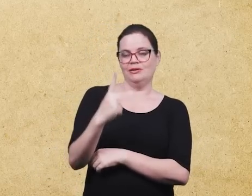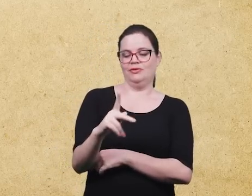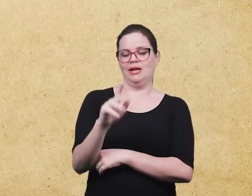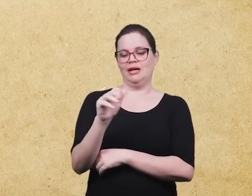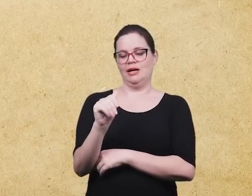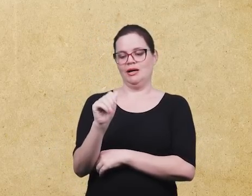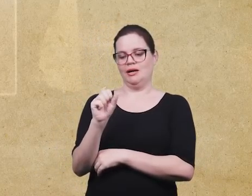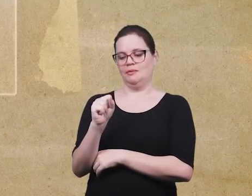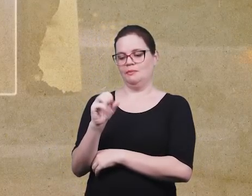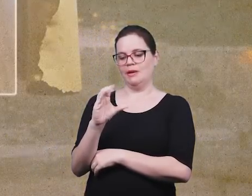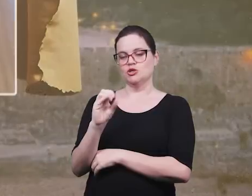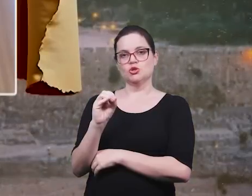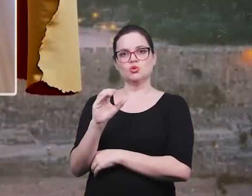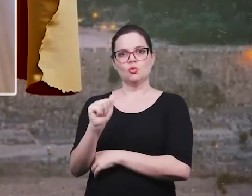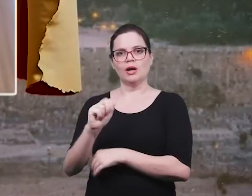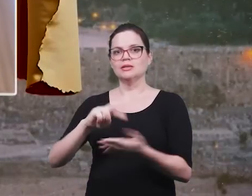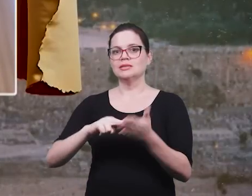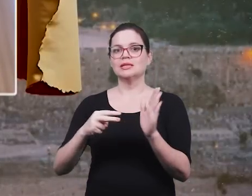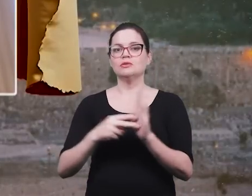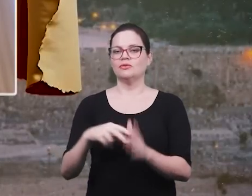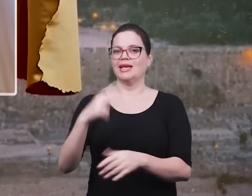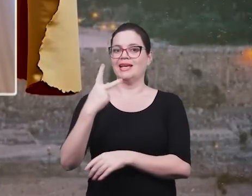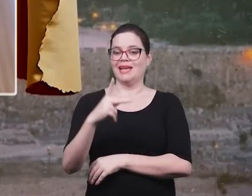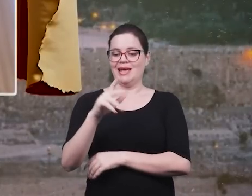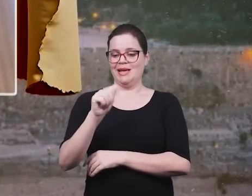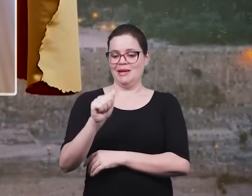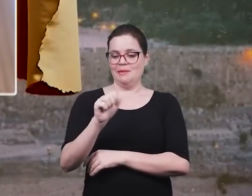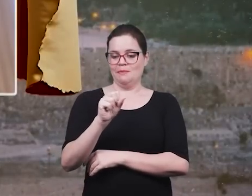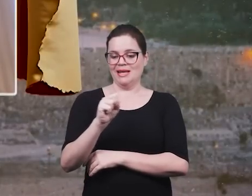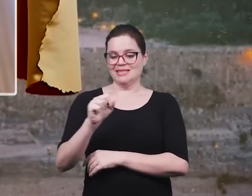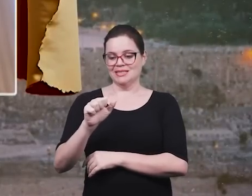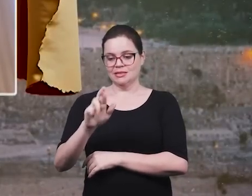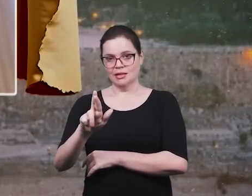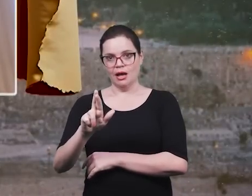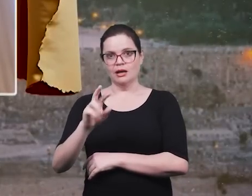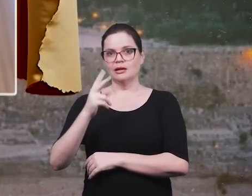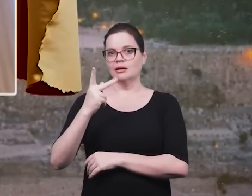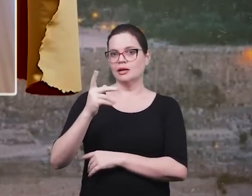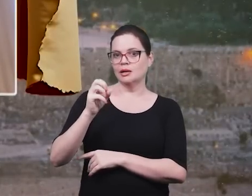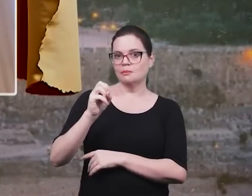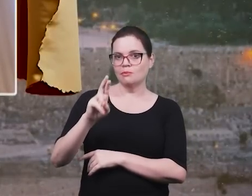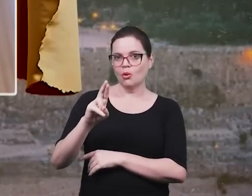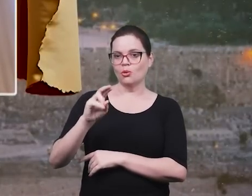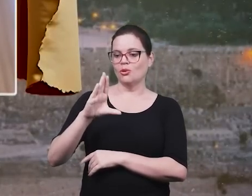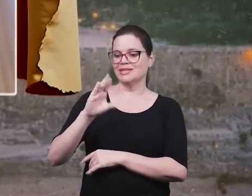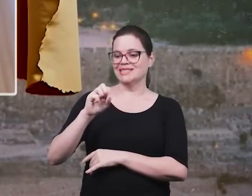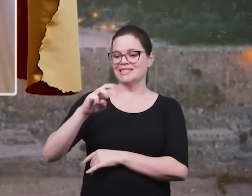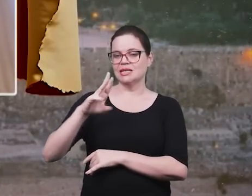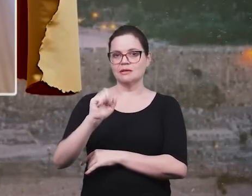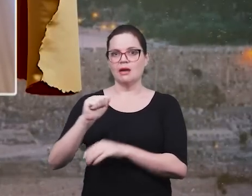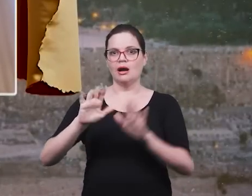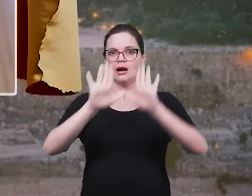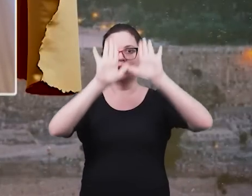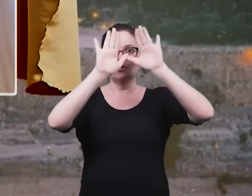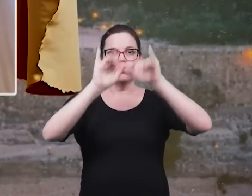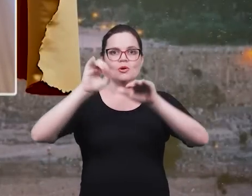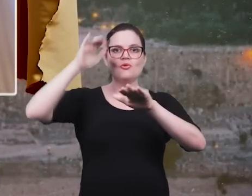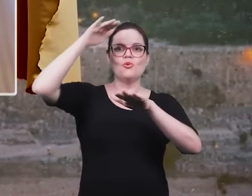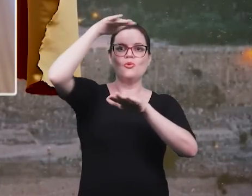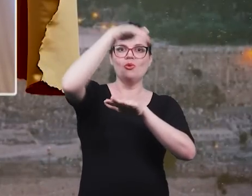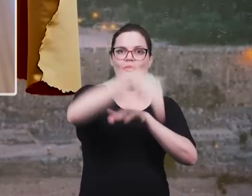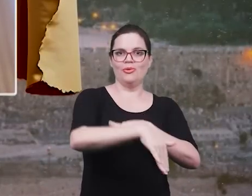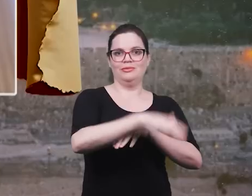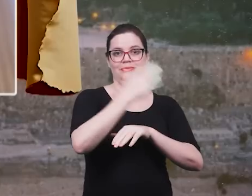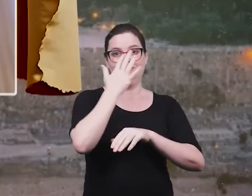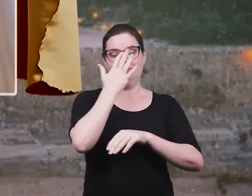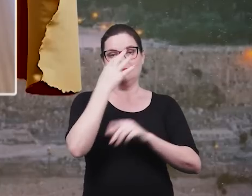sentido especial, é passar por cima. E isso porque o Senhor tinha dito que quando a morte chegasse à porta,